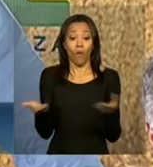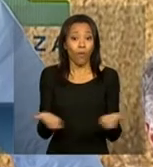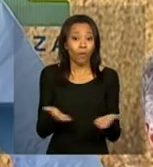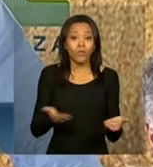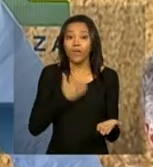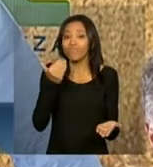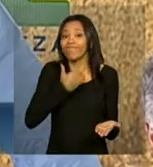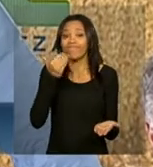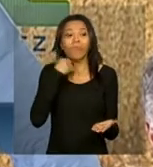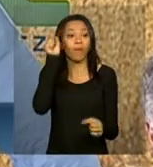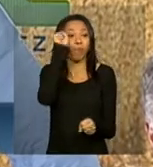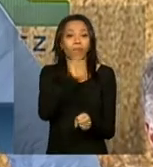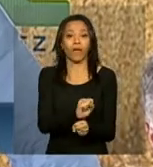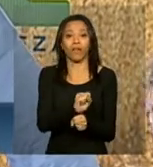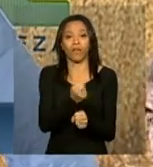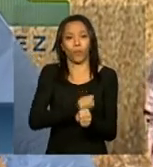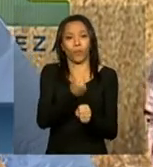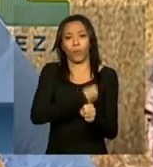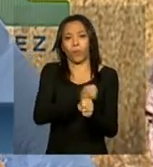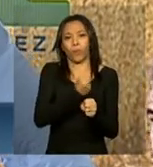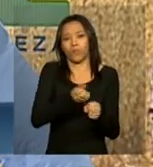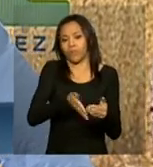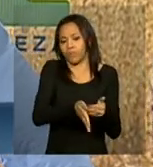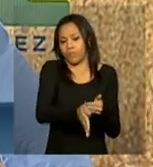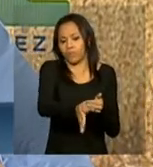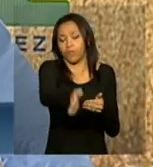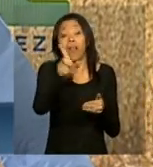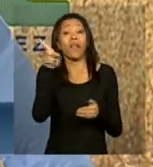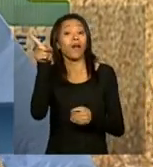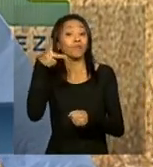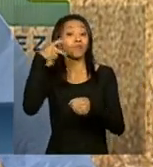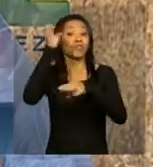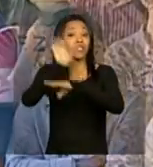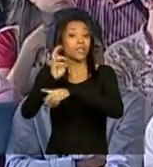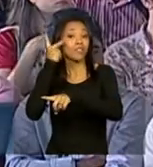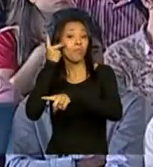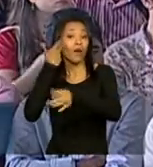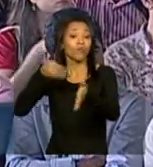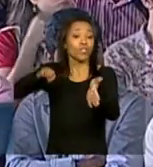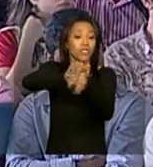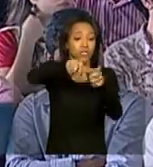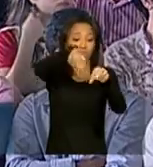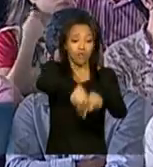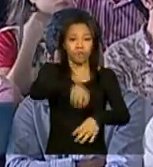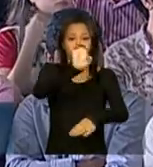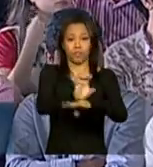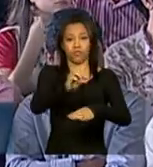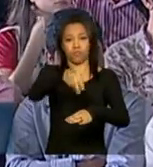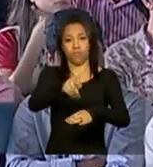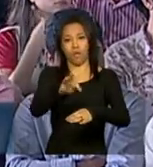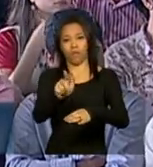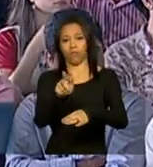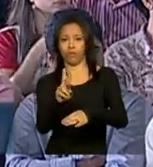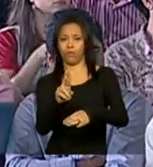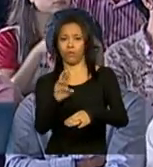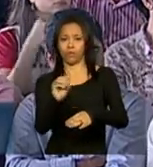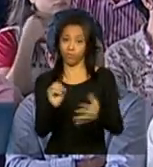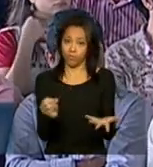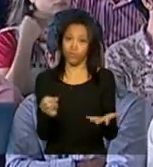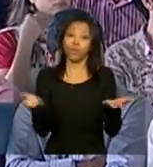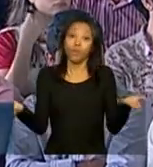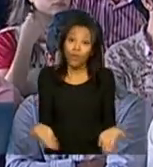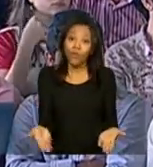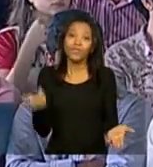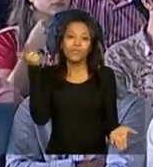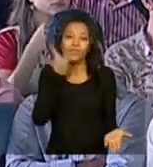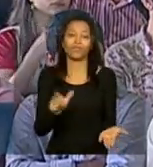estaria paralisada lá no estado de São Paulo, entrando aqui para Mato Grosso. E hoje chegou